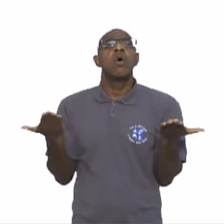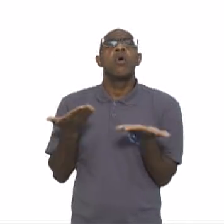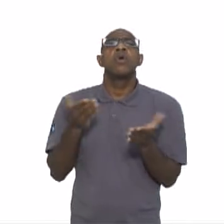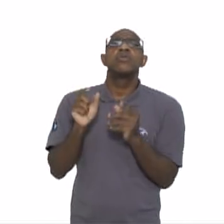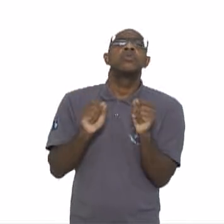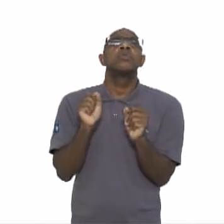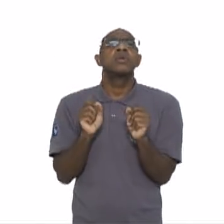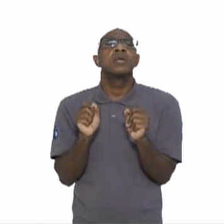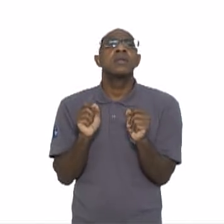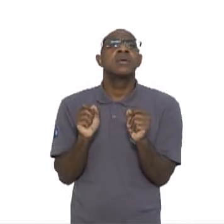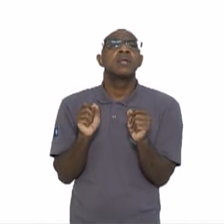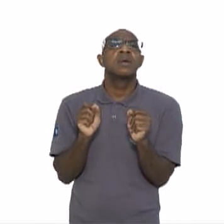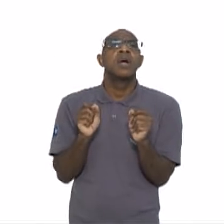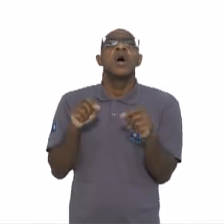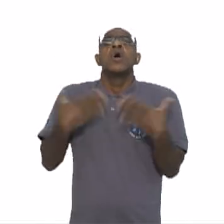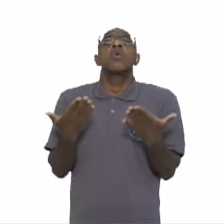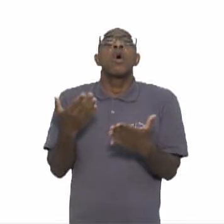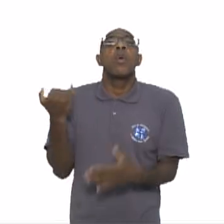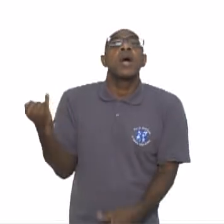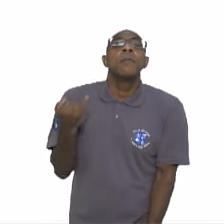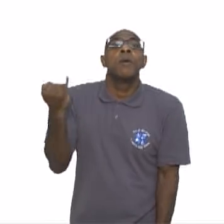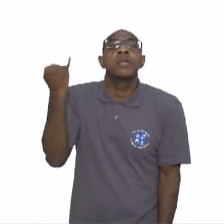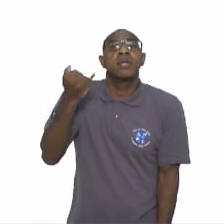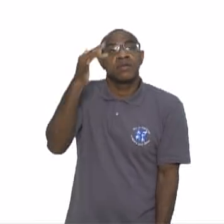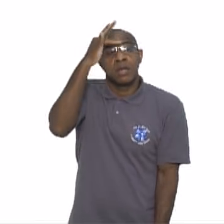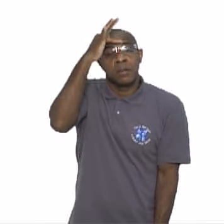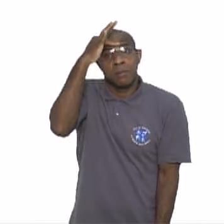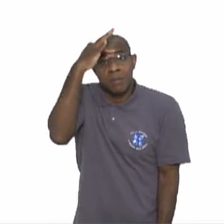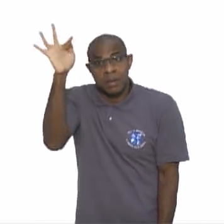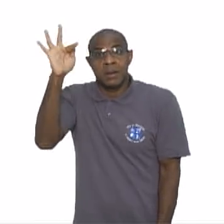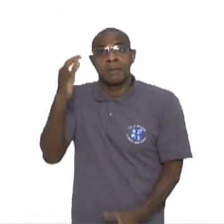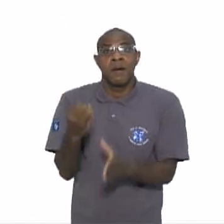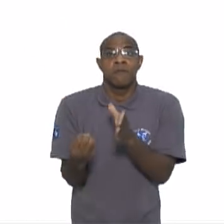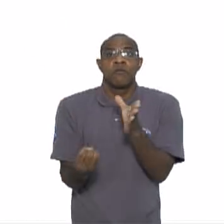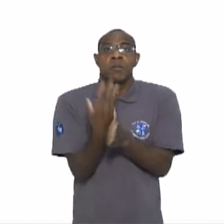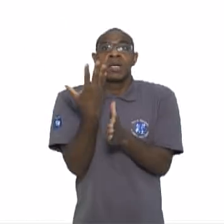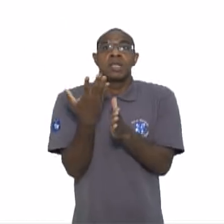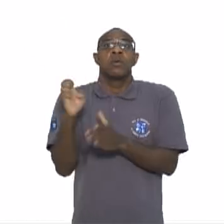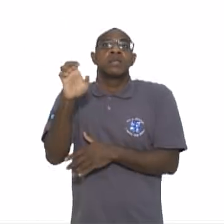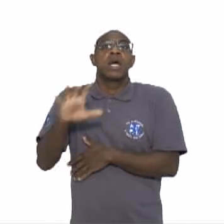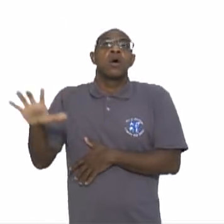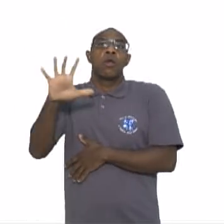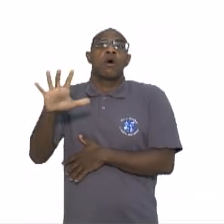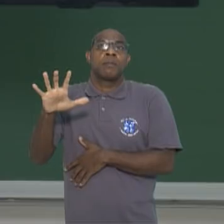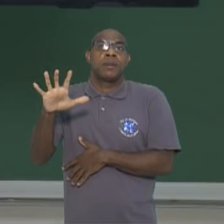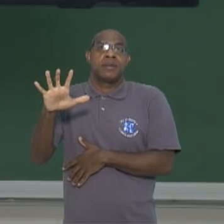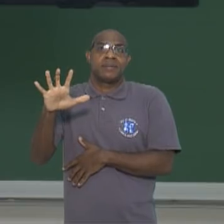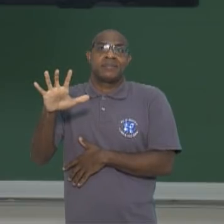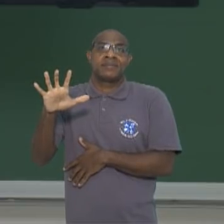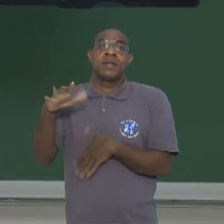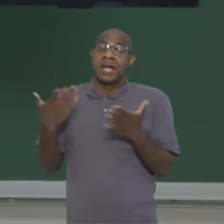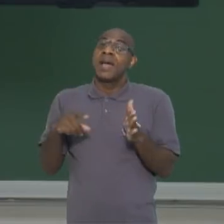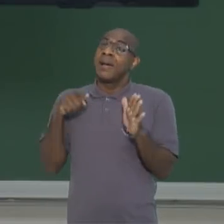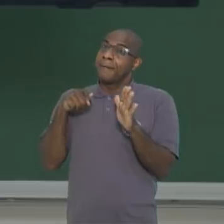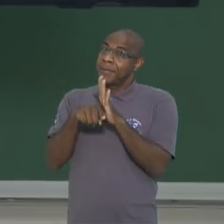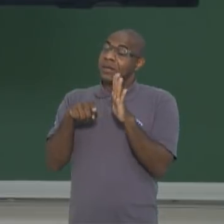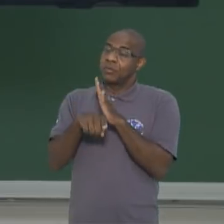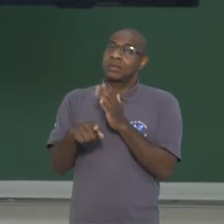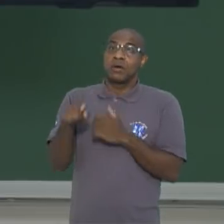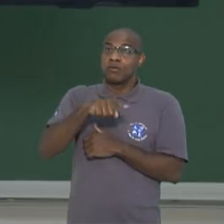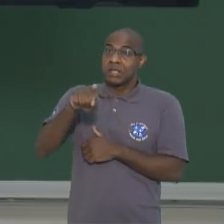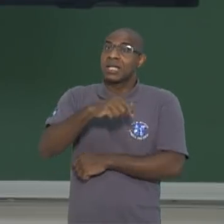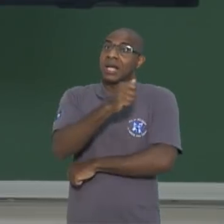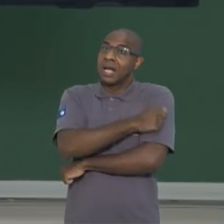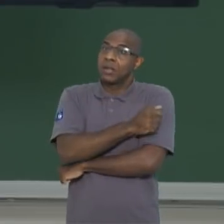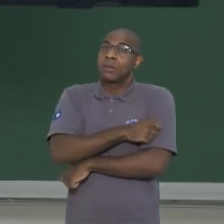de hoje? Né? Qual a importância dos francos para a formação da Europa feudal? Então essa é a pergunta que você aluno, você